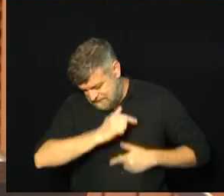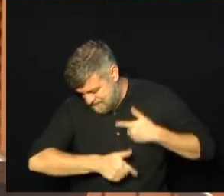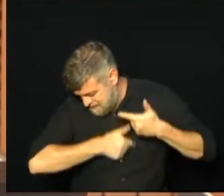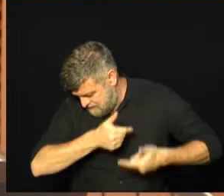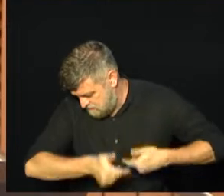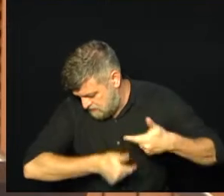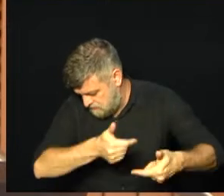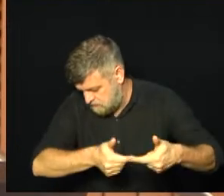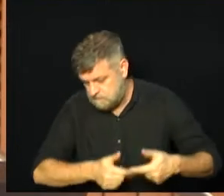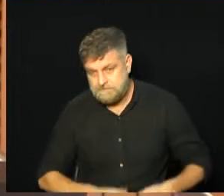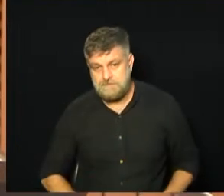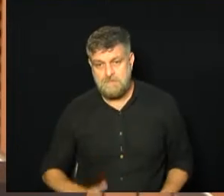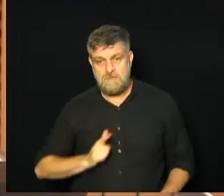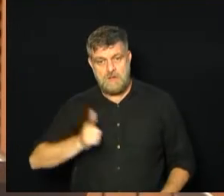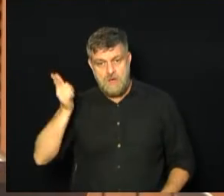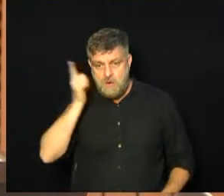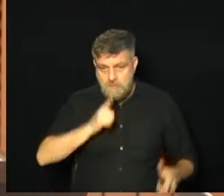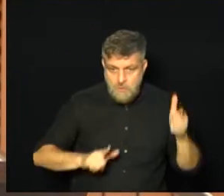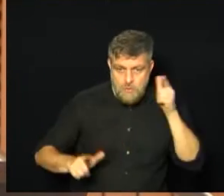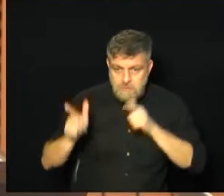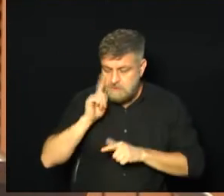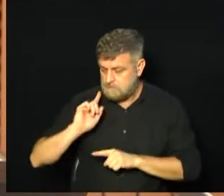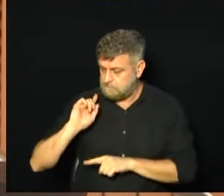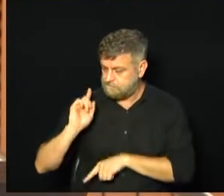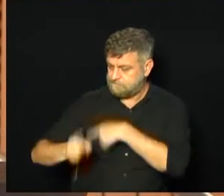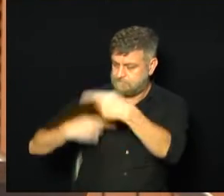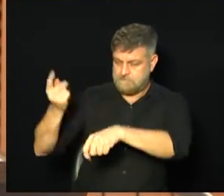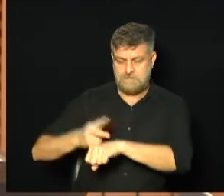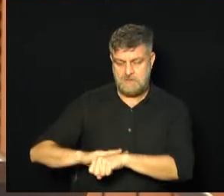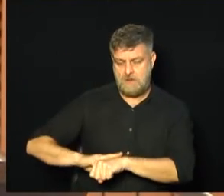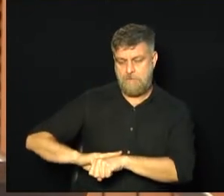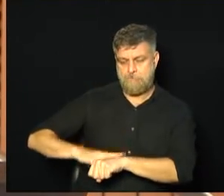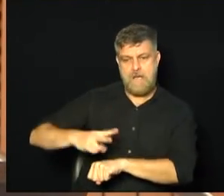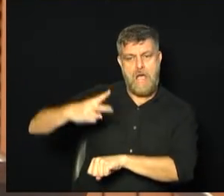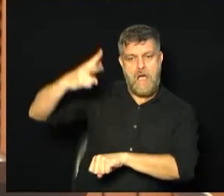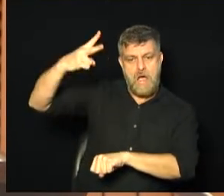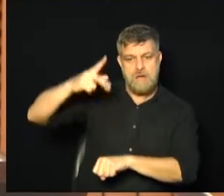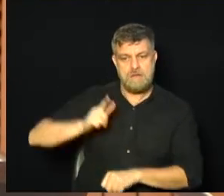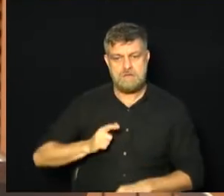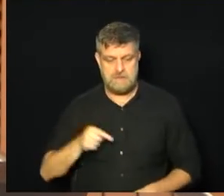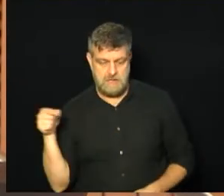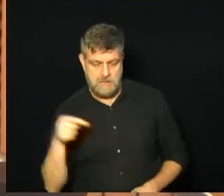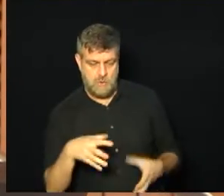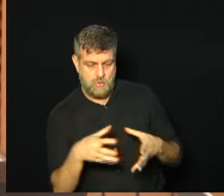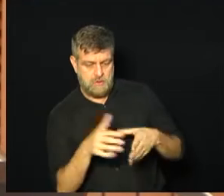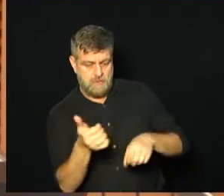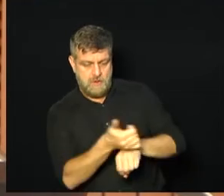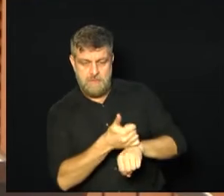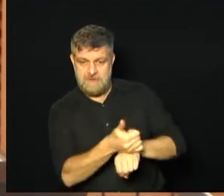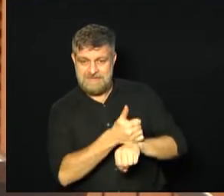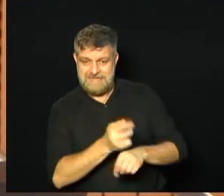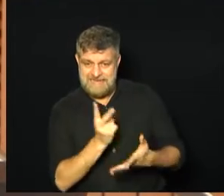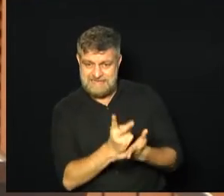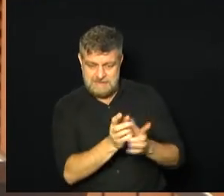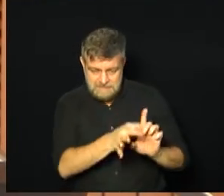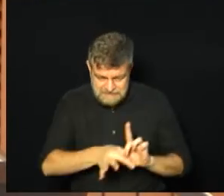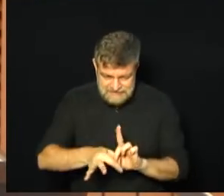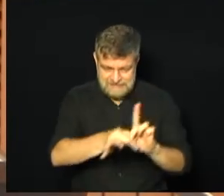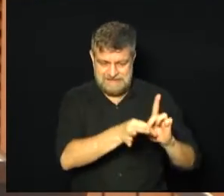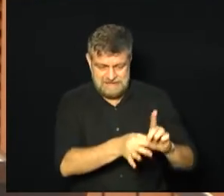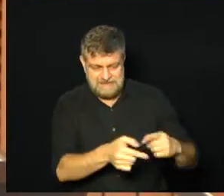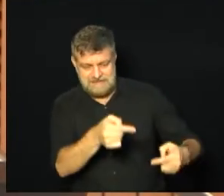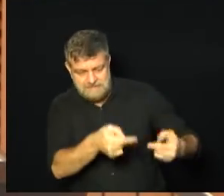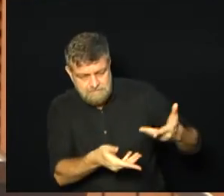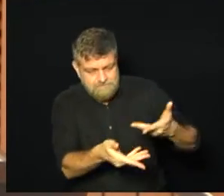acho que a gente conseguiu alguns avanços, né, no sentido de ter uma galera que está sempre com a gente, que consegue discutir, que a gente